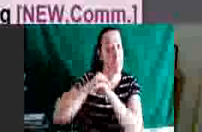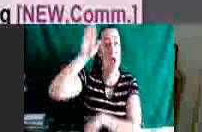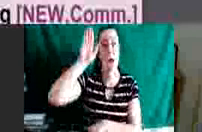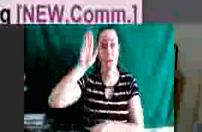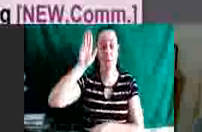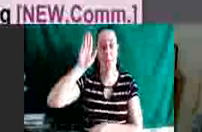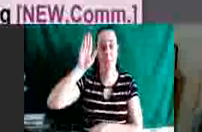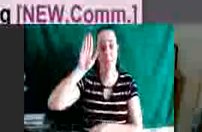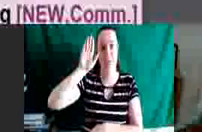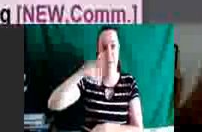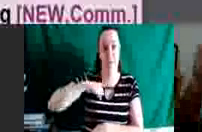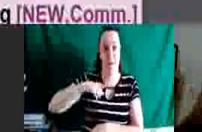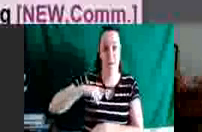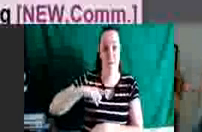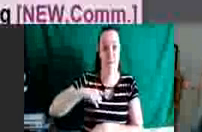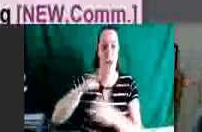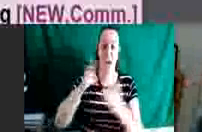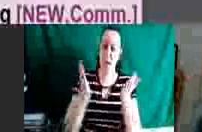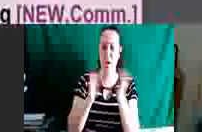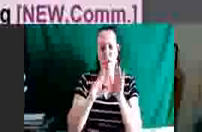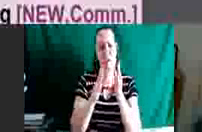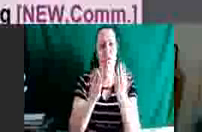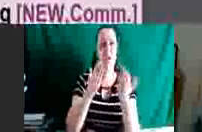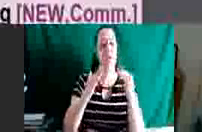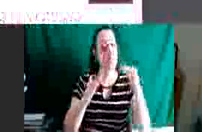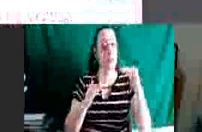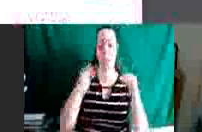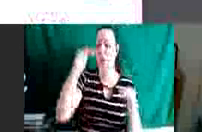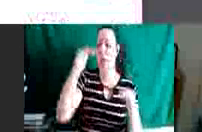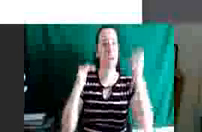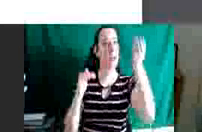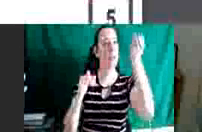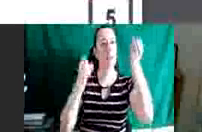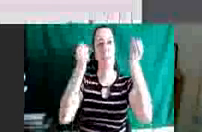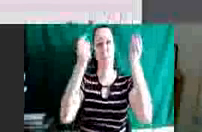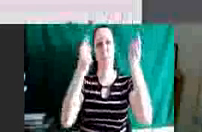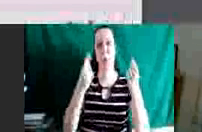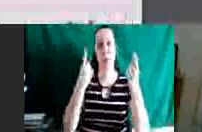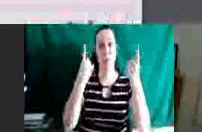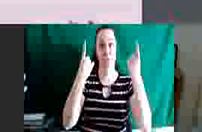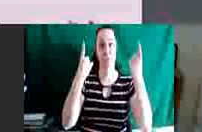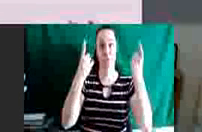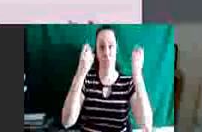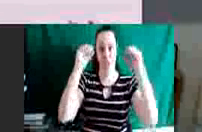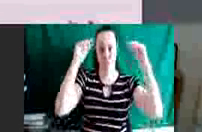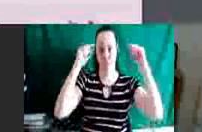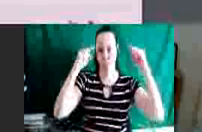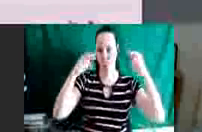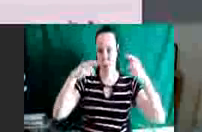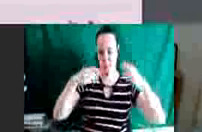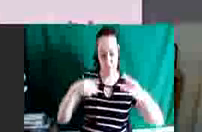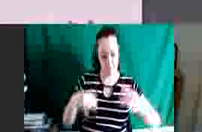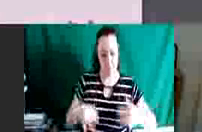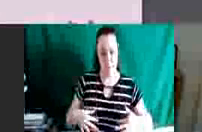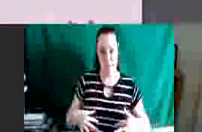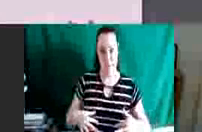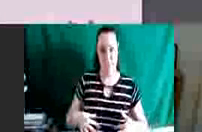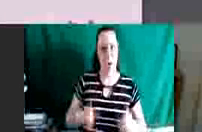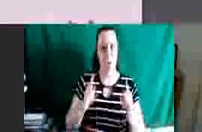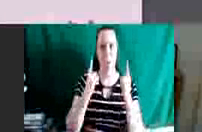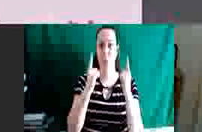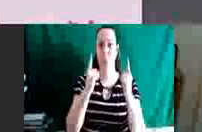6º. Não foi muita coisa, não. Tá? Então, usando componentes com vulnerabilidades